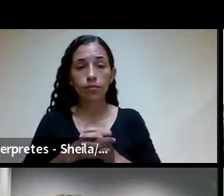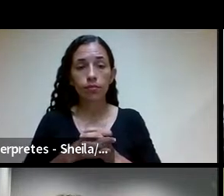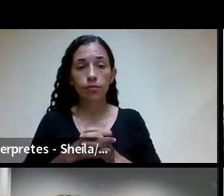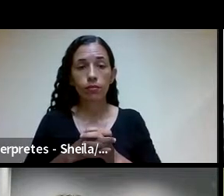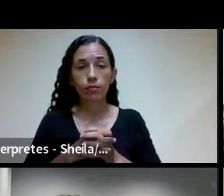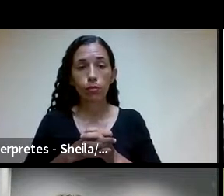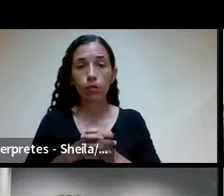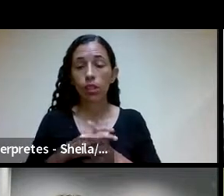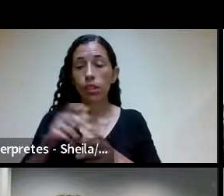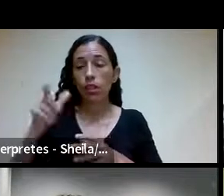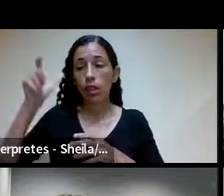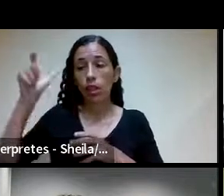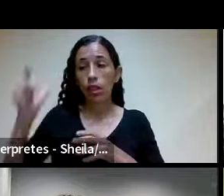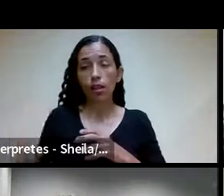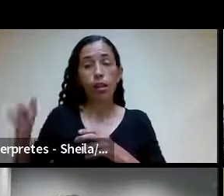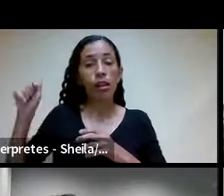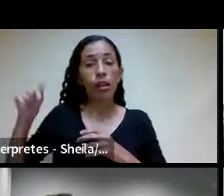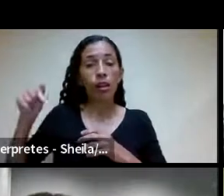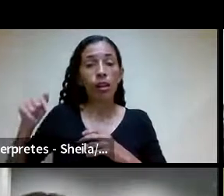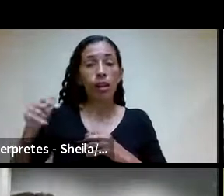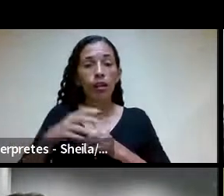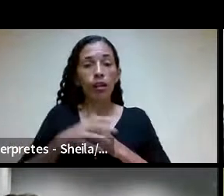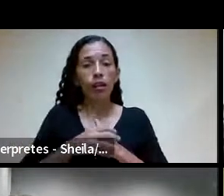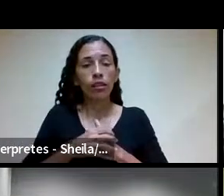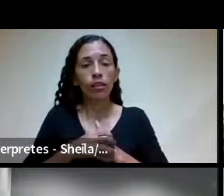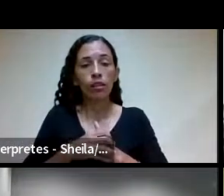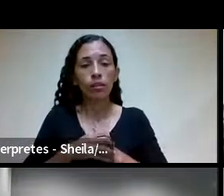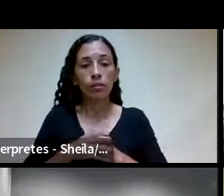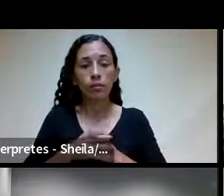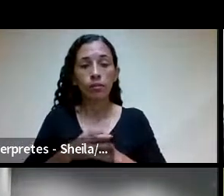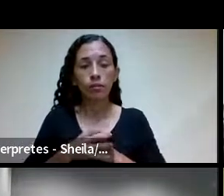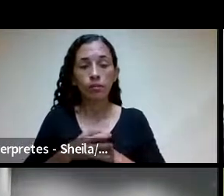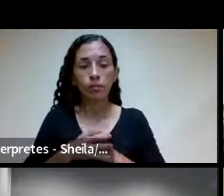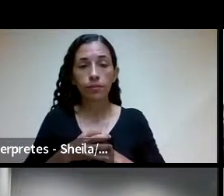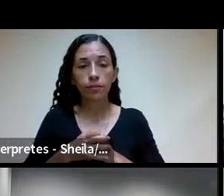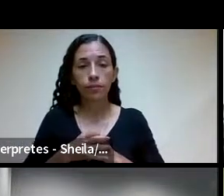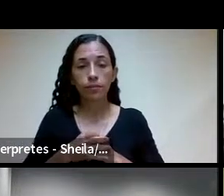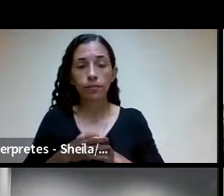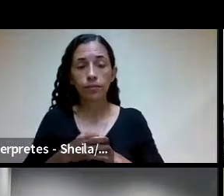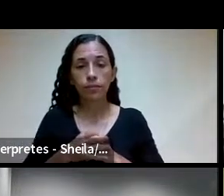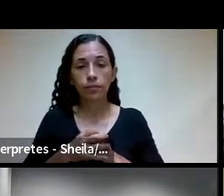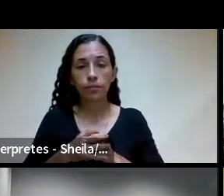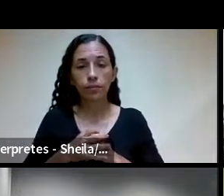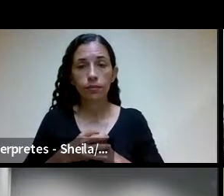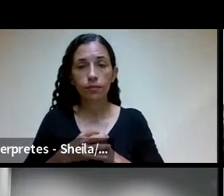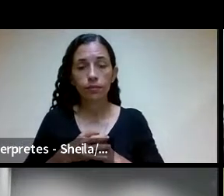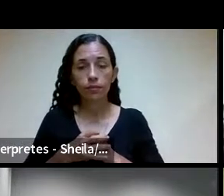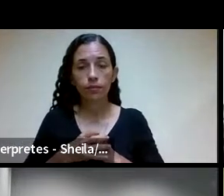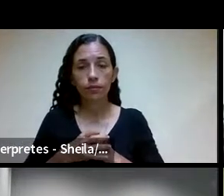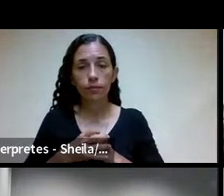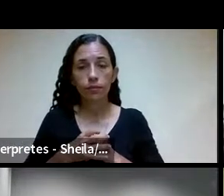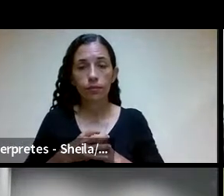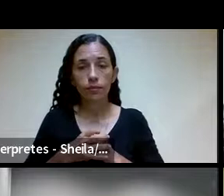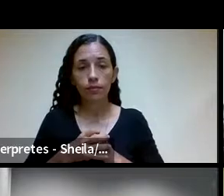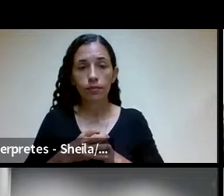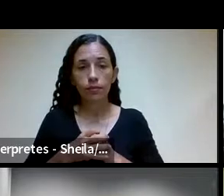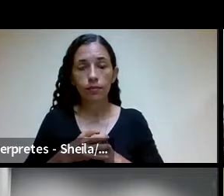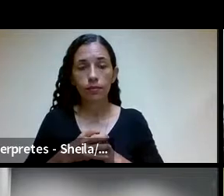o recorrente diz na peça do